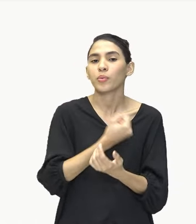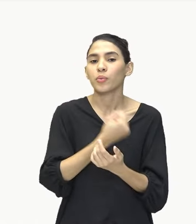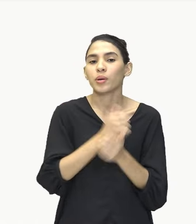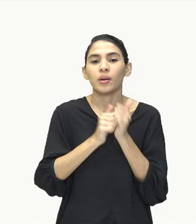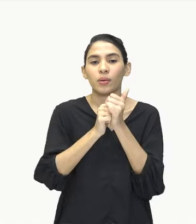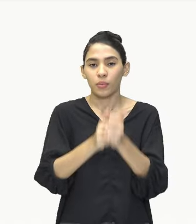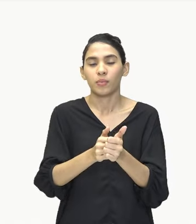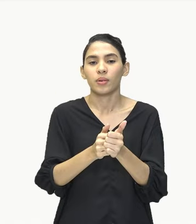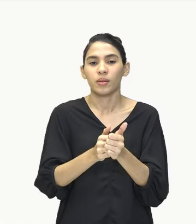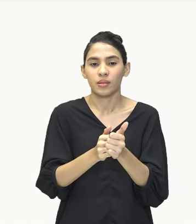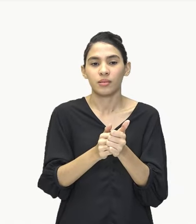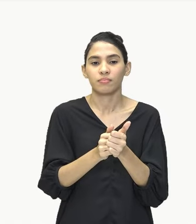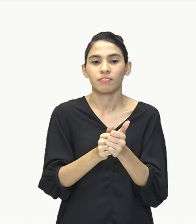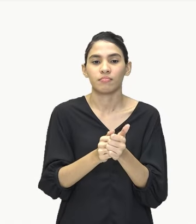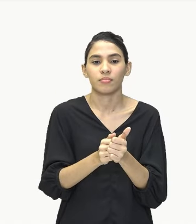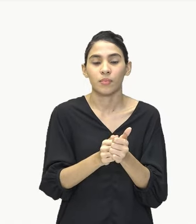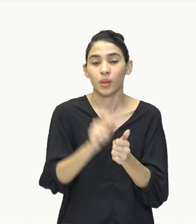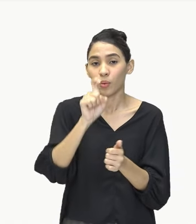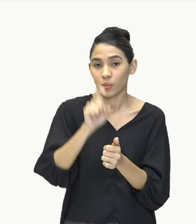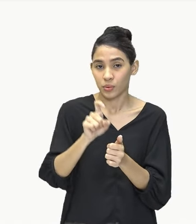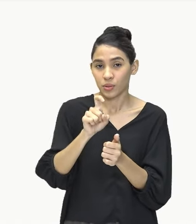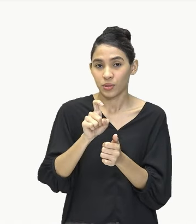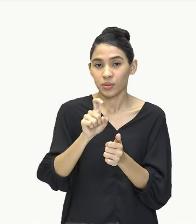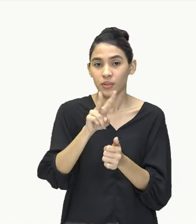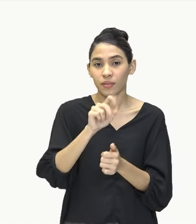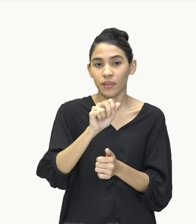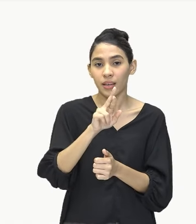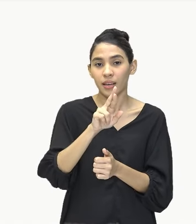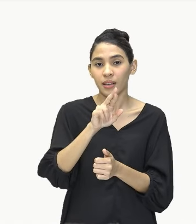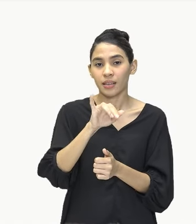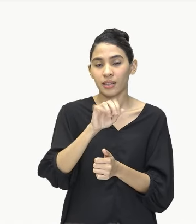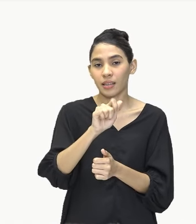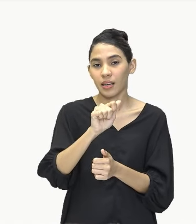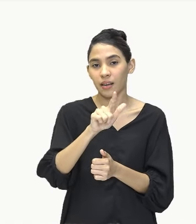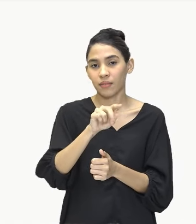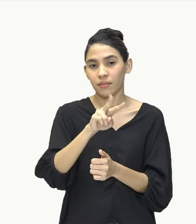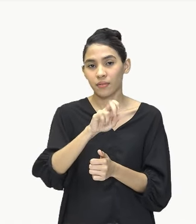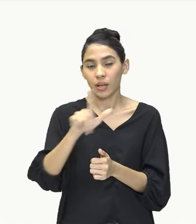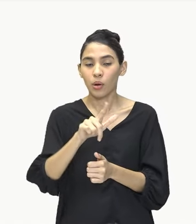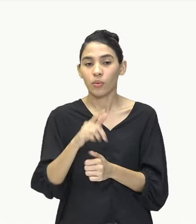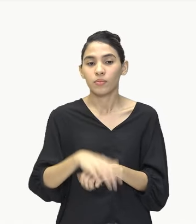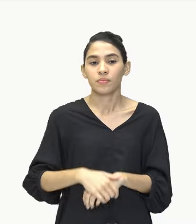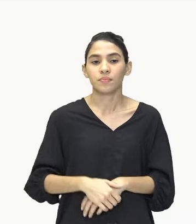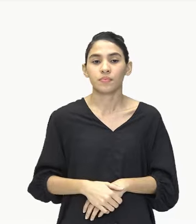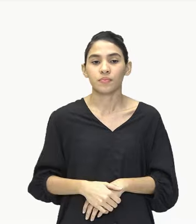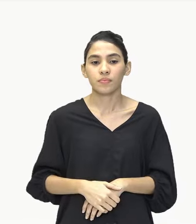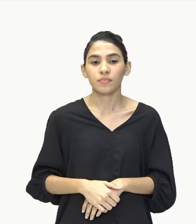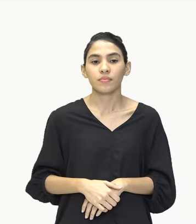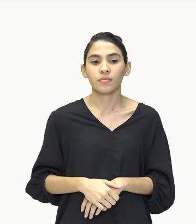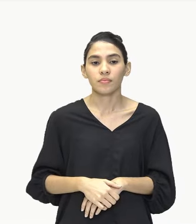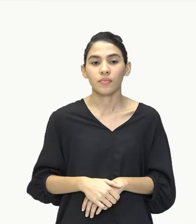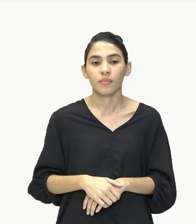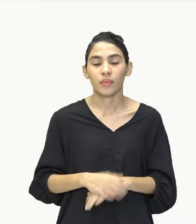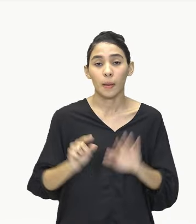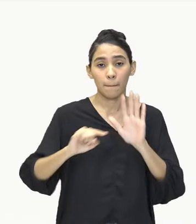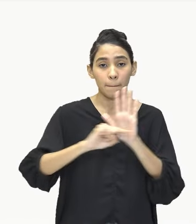acompanha ali o x, a variável x. Quem acompanha é a fração